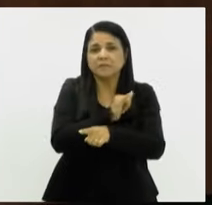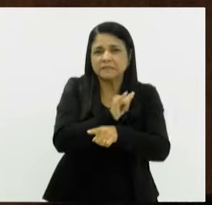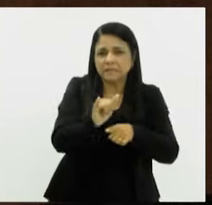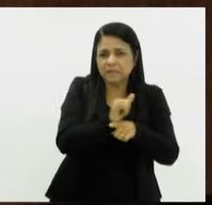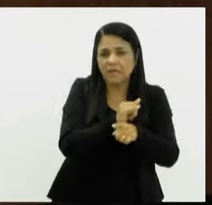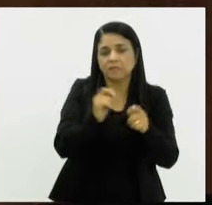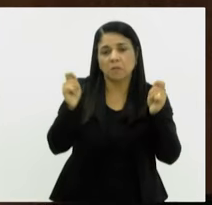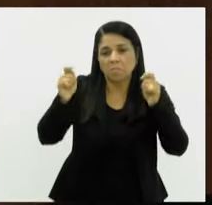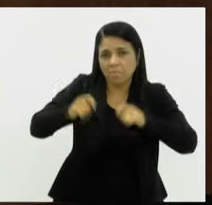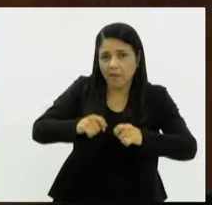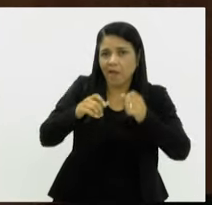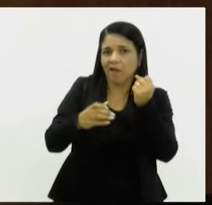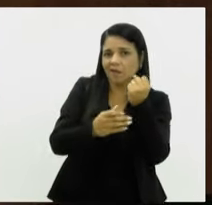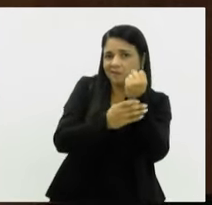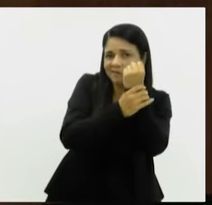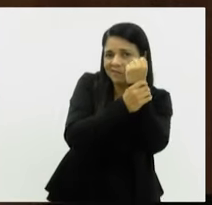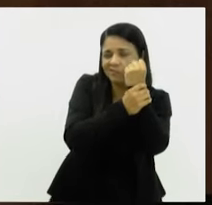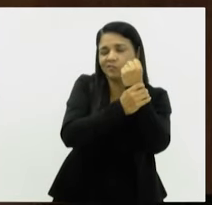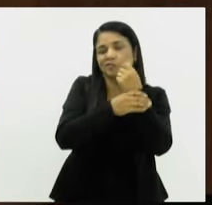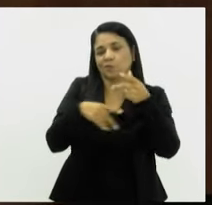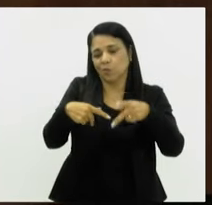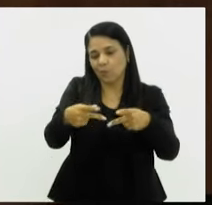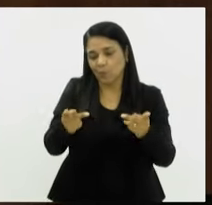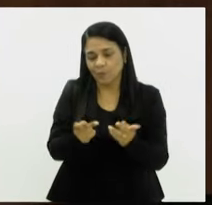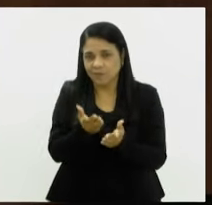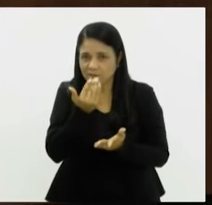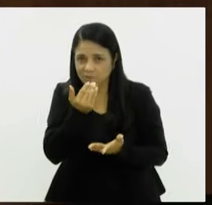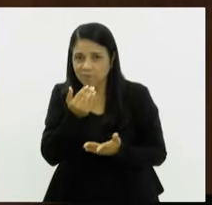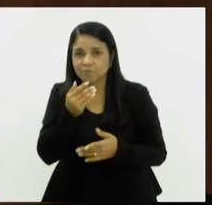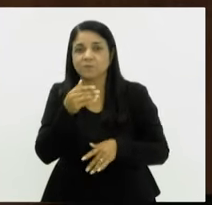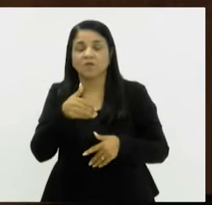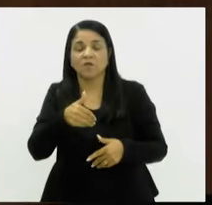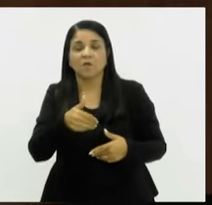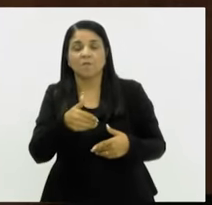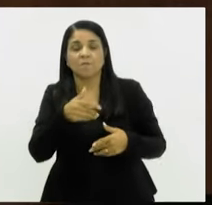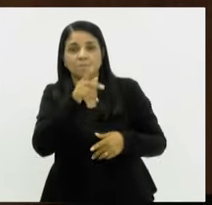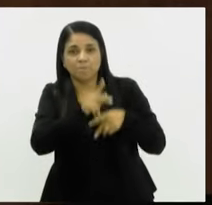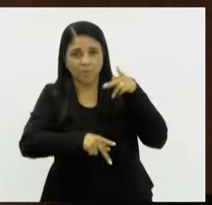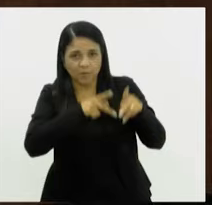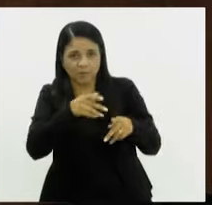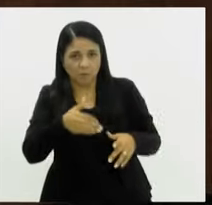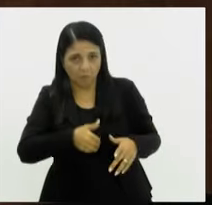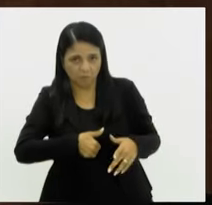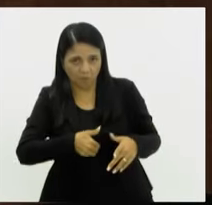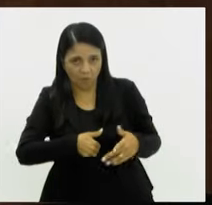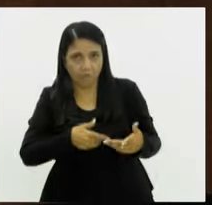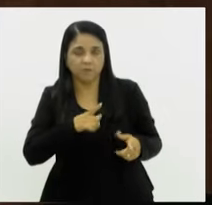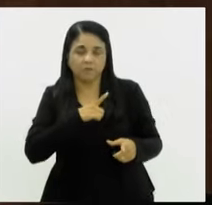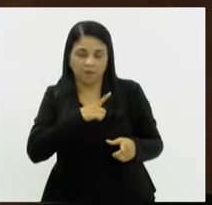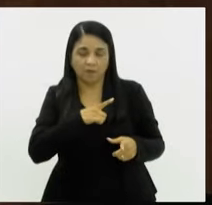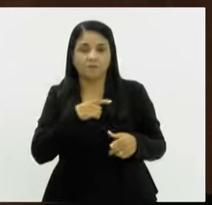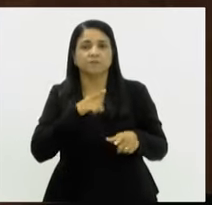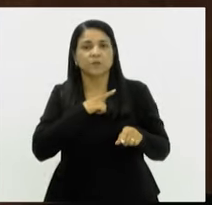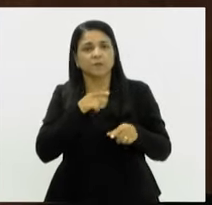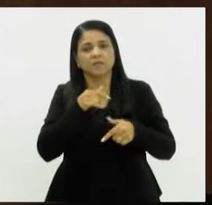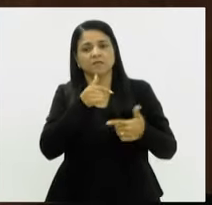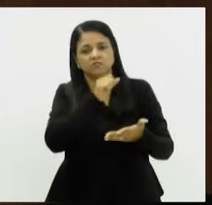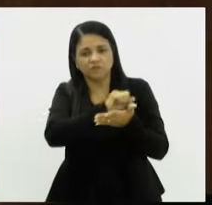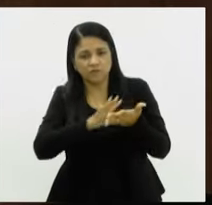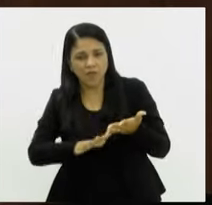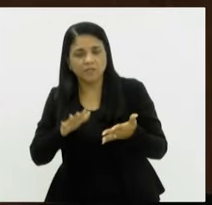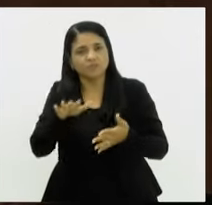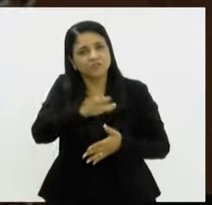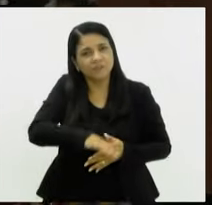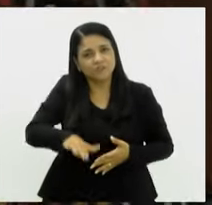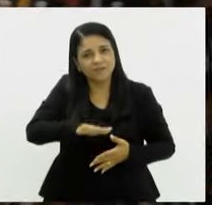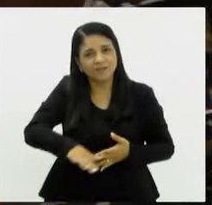equipamento para garantir comida no prato. A cozinha comunitária, ela também é um centro de convívio. A gente tem feito várias atividades com as crianças, tem feito